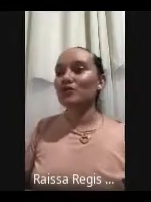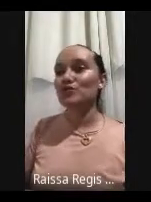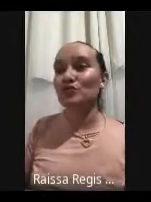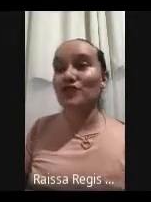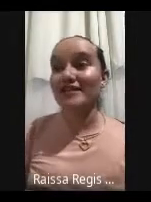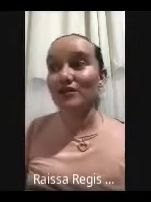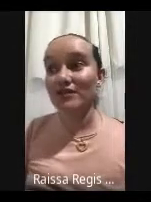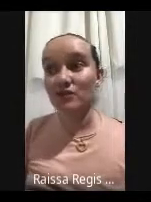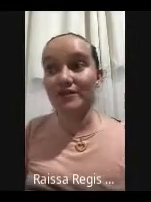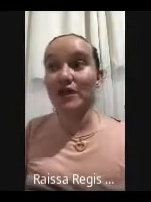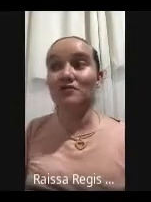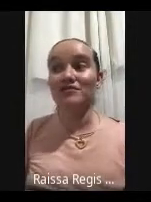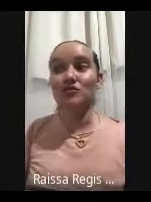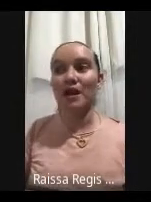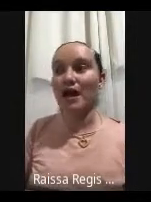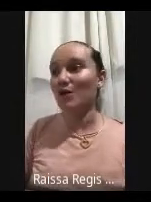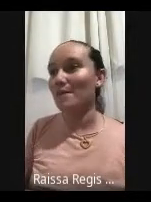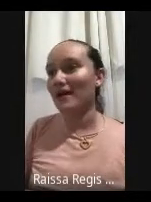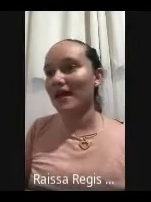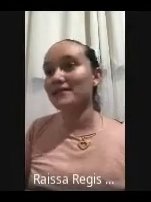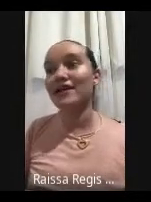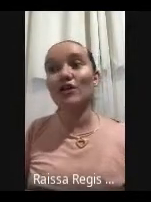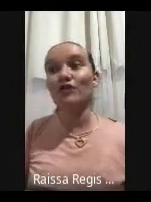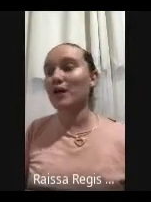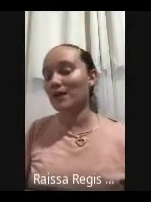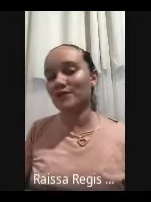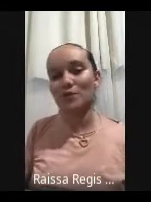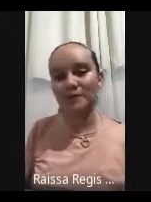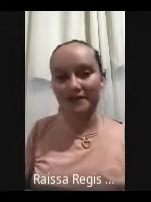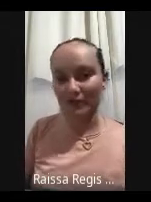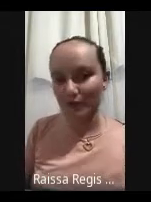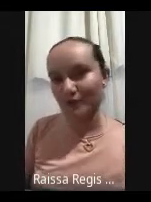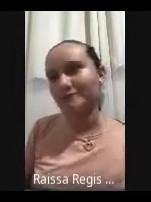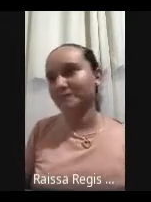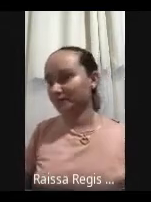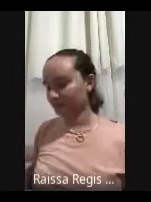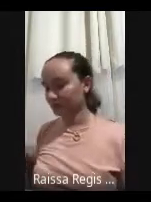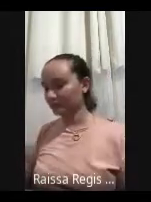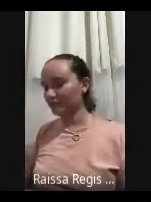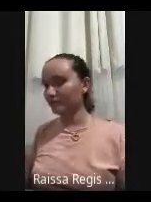o aluno surdo faça anotações enquanto assiste uma aula, palestra e não fica apenas como espectador.